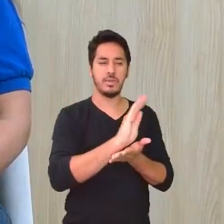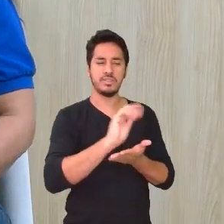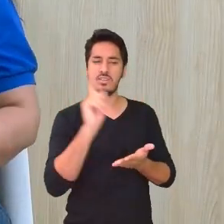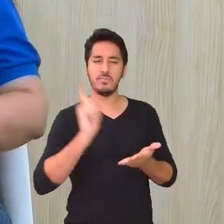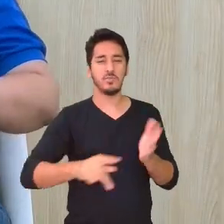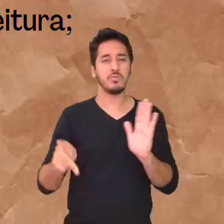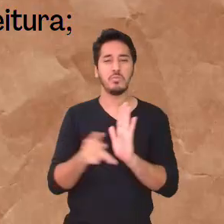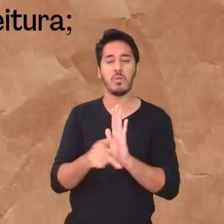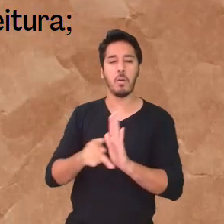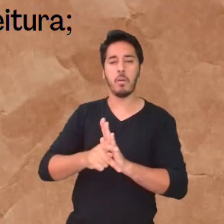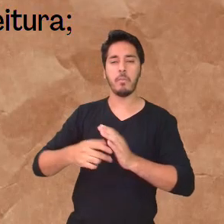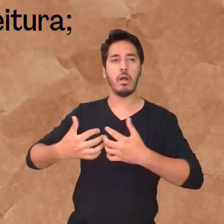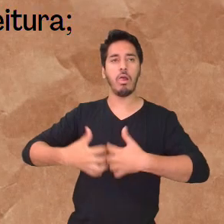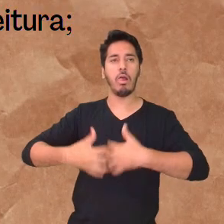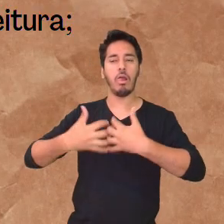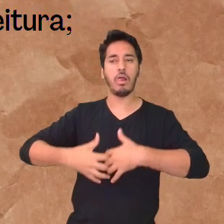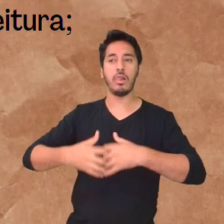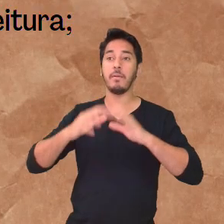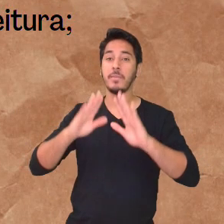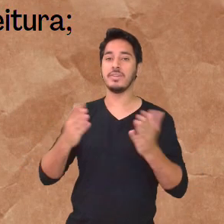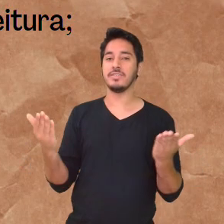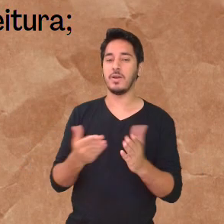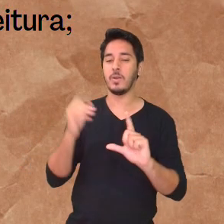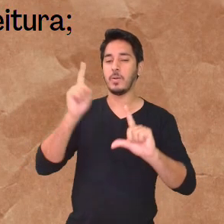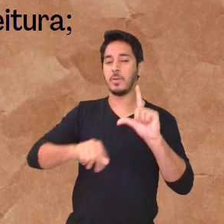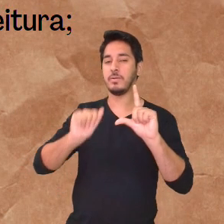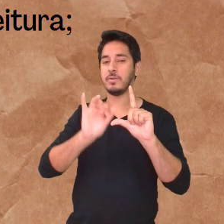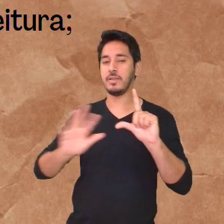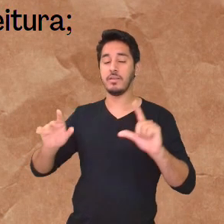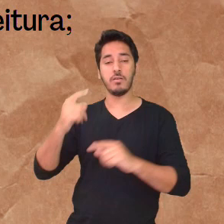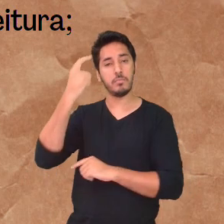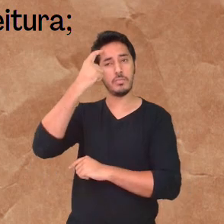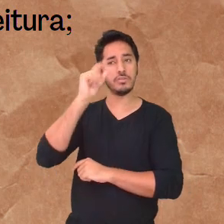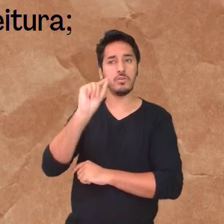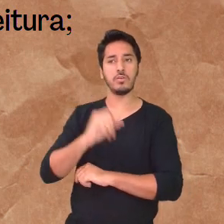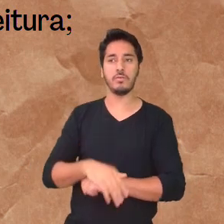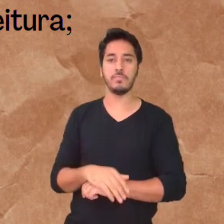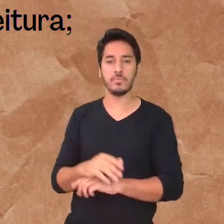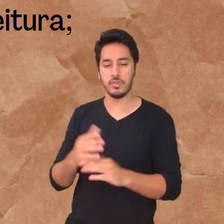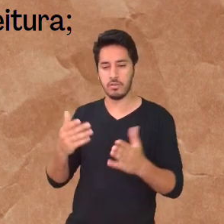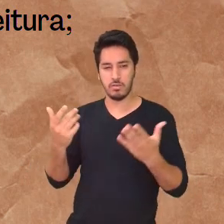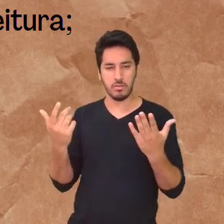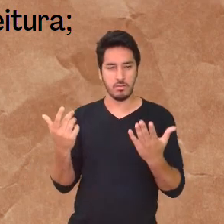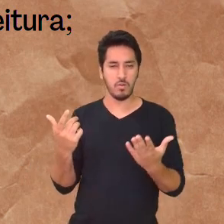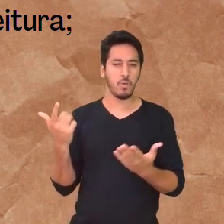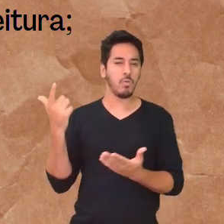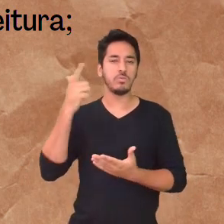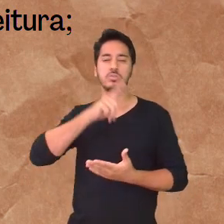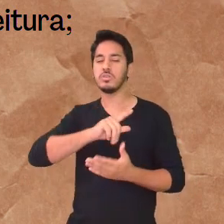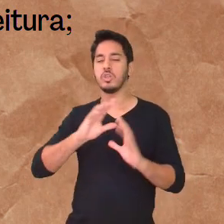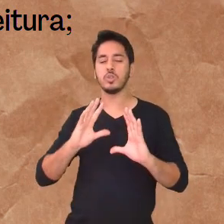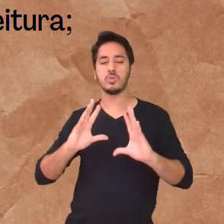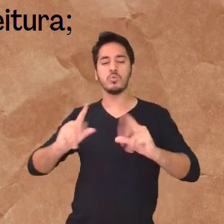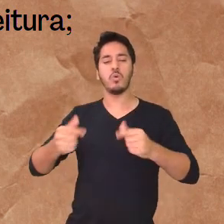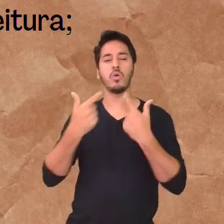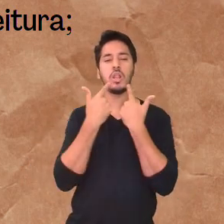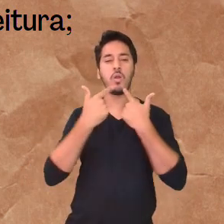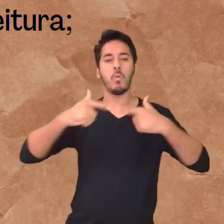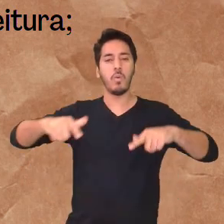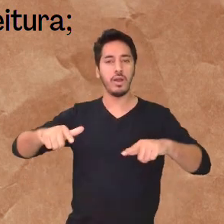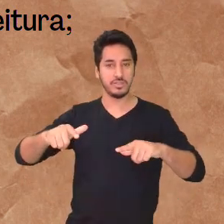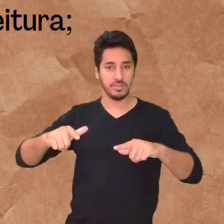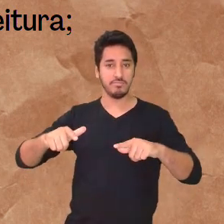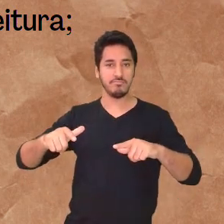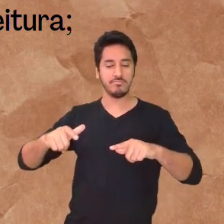com o letramento agora, a gente vai pensar no letramento como dominar a linguagem em todos os contextos,